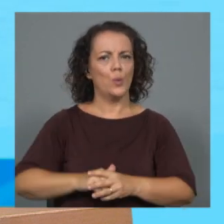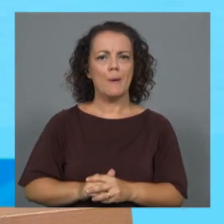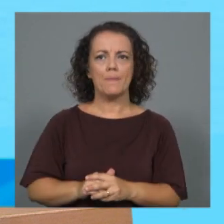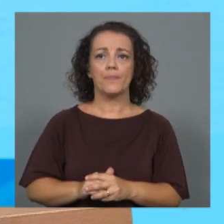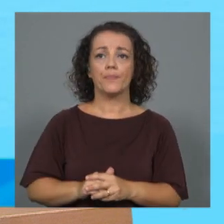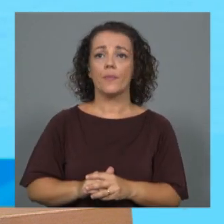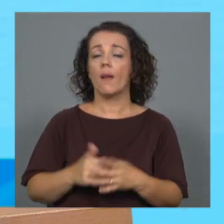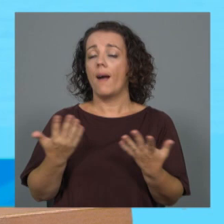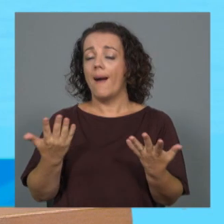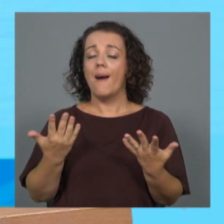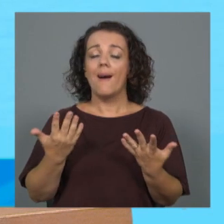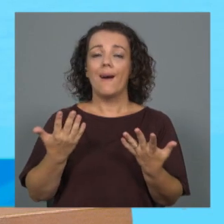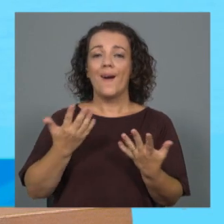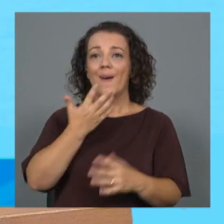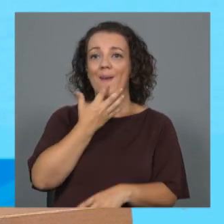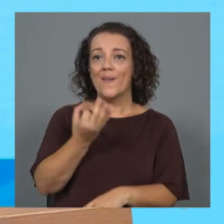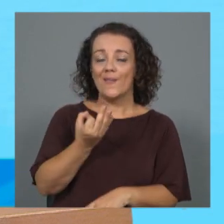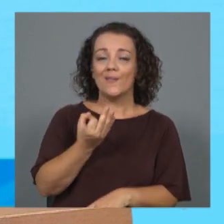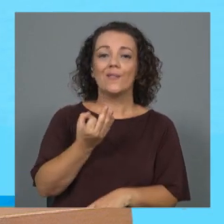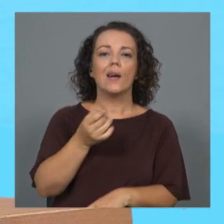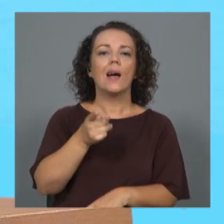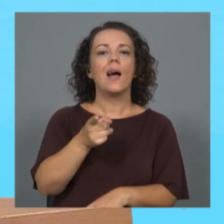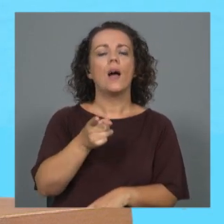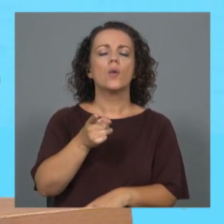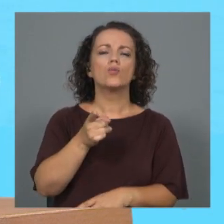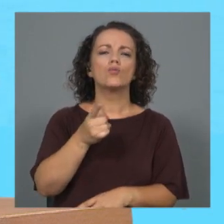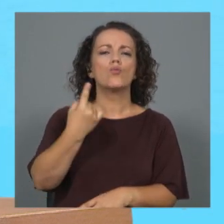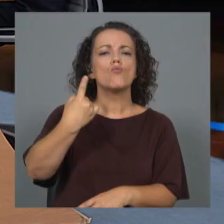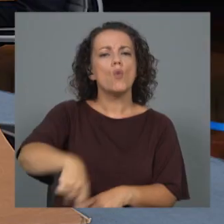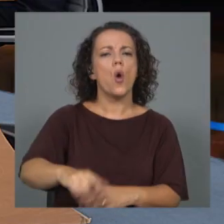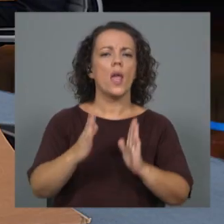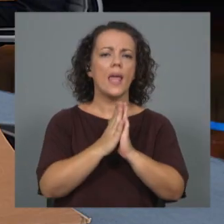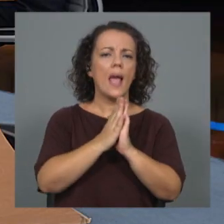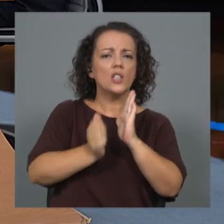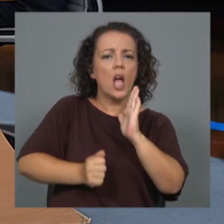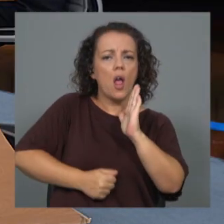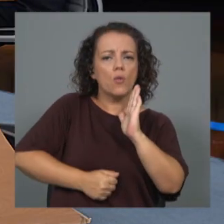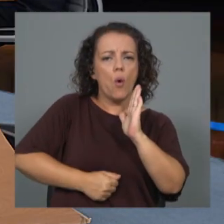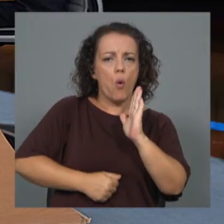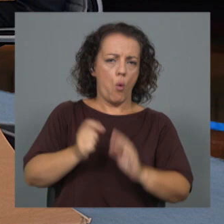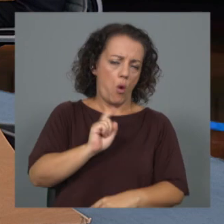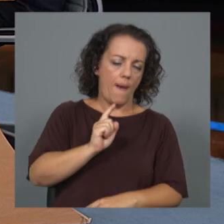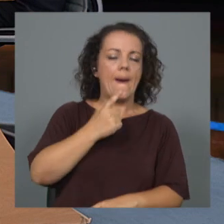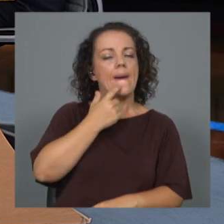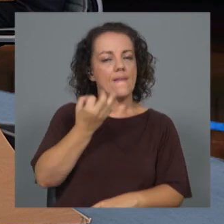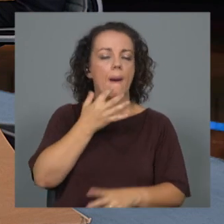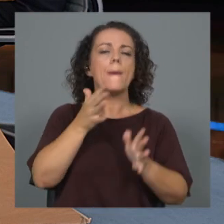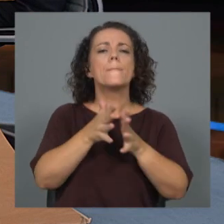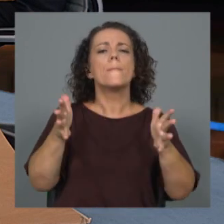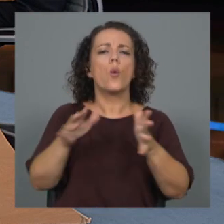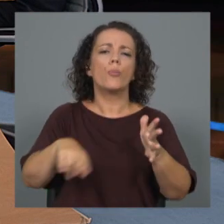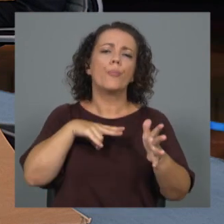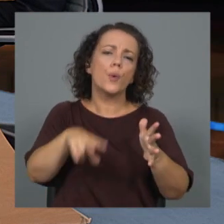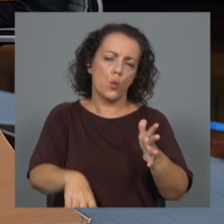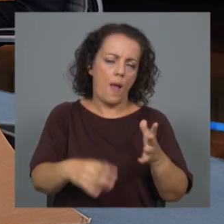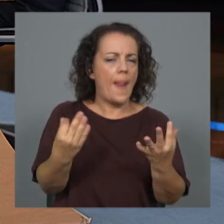Desde logo, claro, não é só da Igreja Católica, embora ela seja maioritária no país, não é?